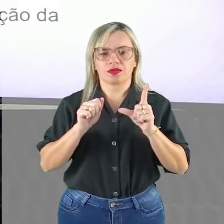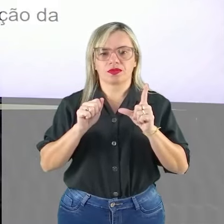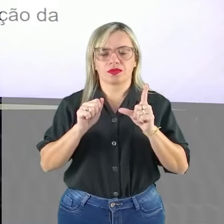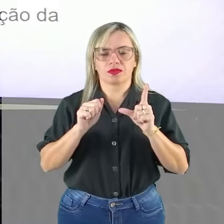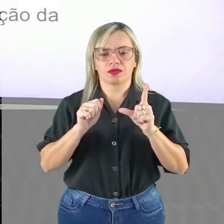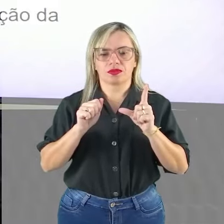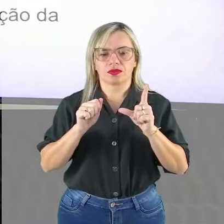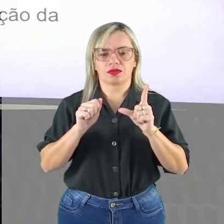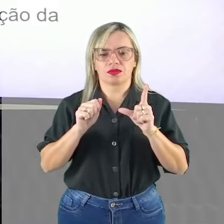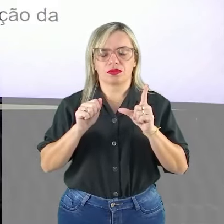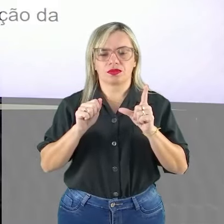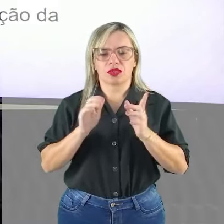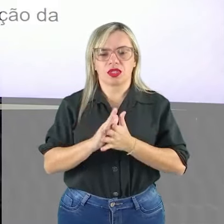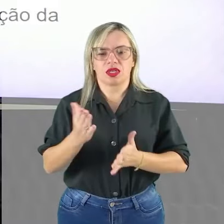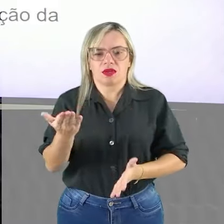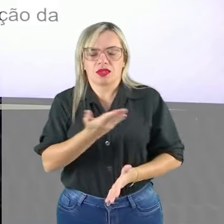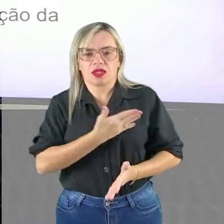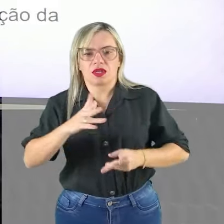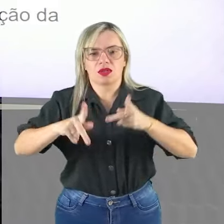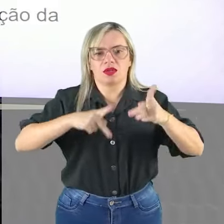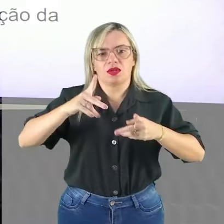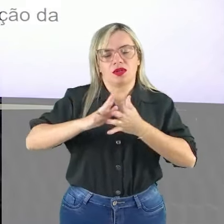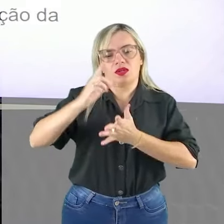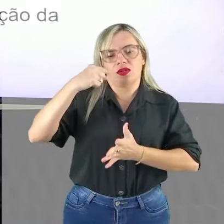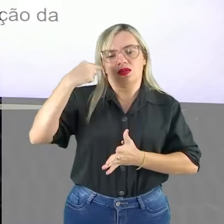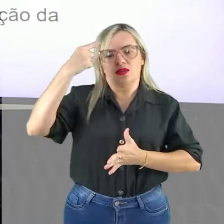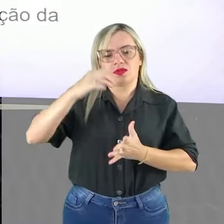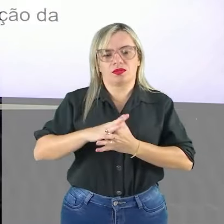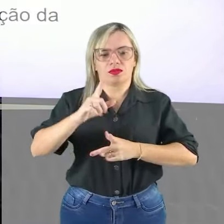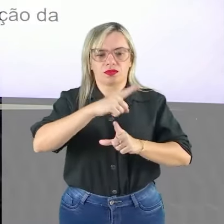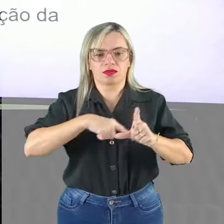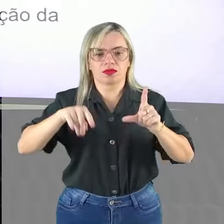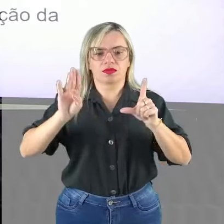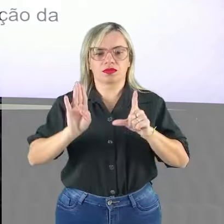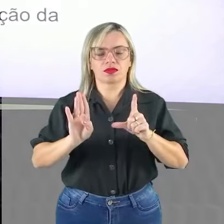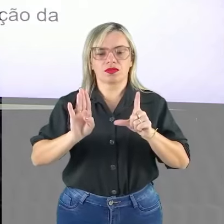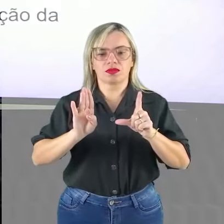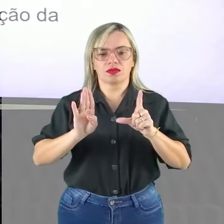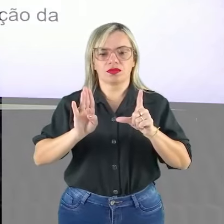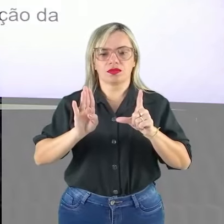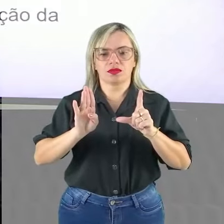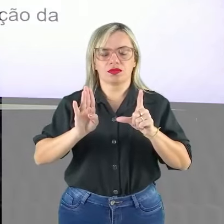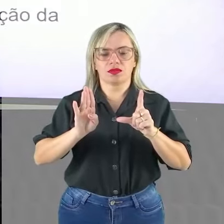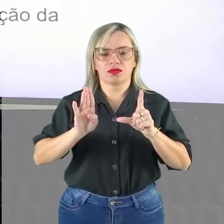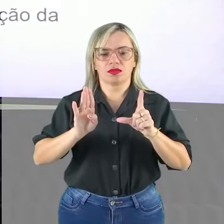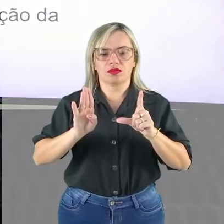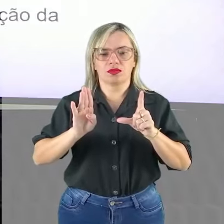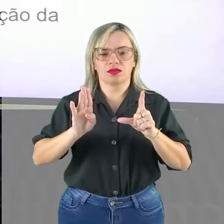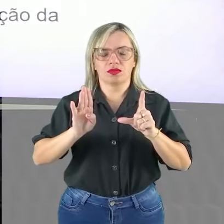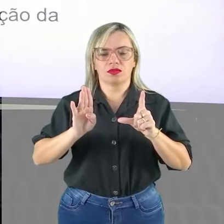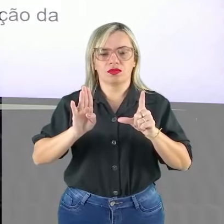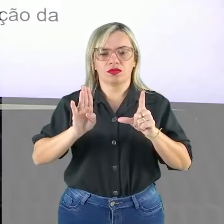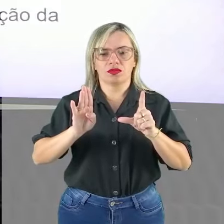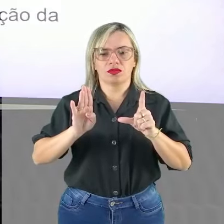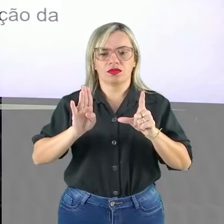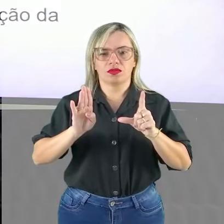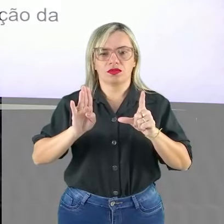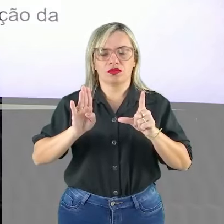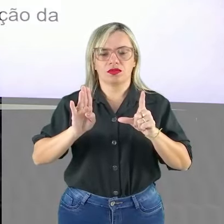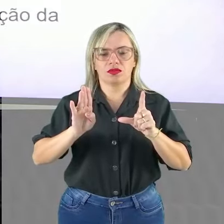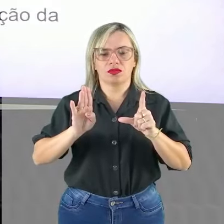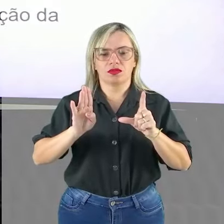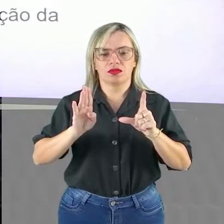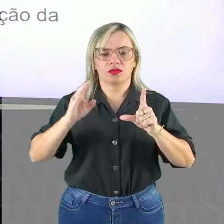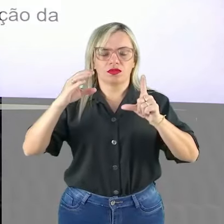povo espanhol a amizade do Povo espanhol né letra b a beleza das paisagens naturais da Espanha